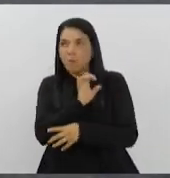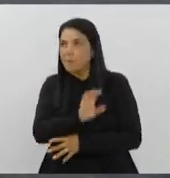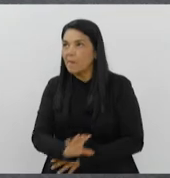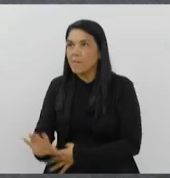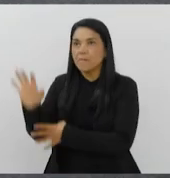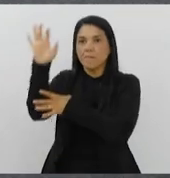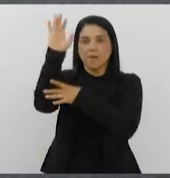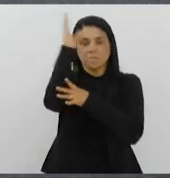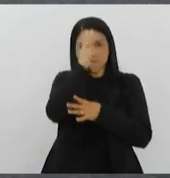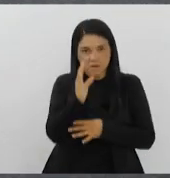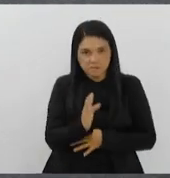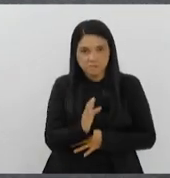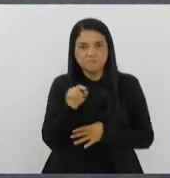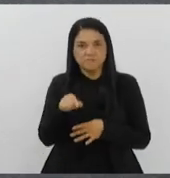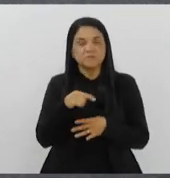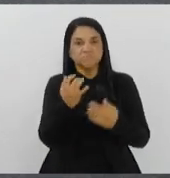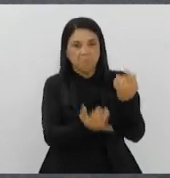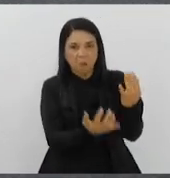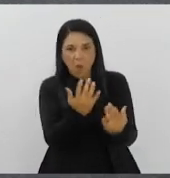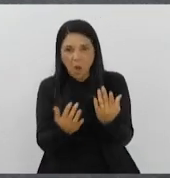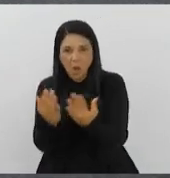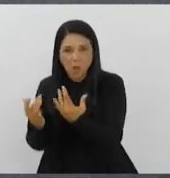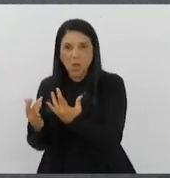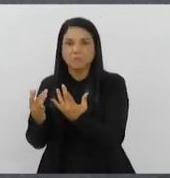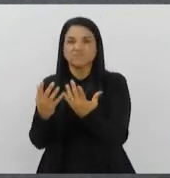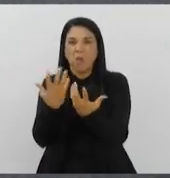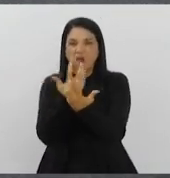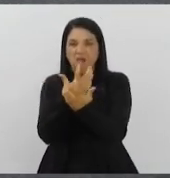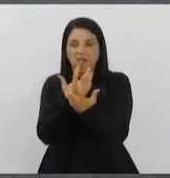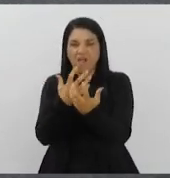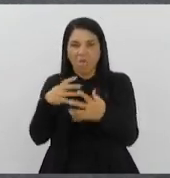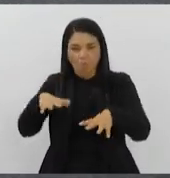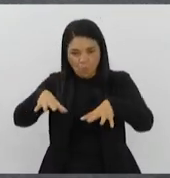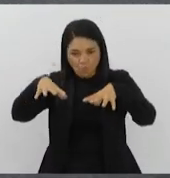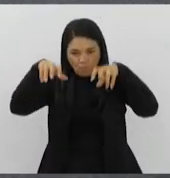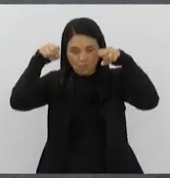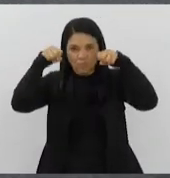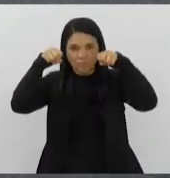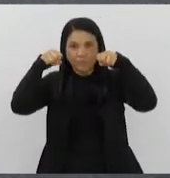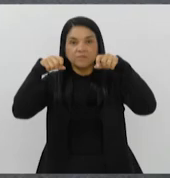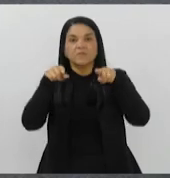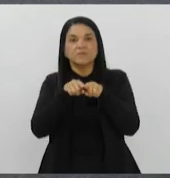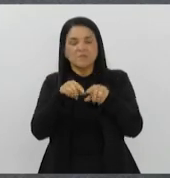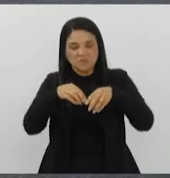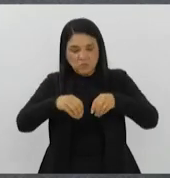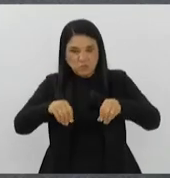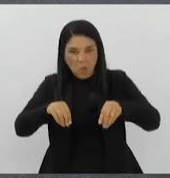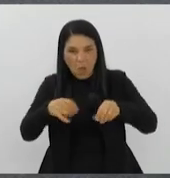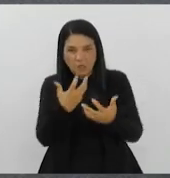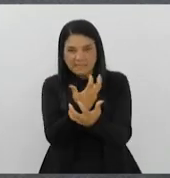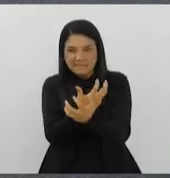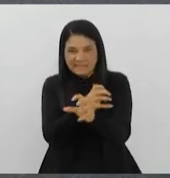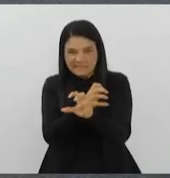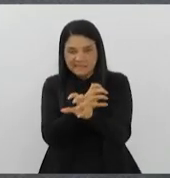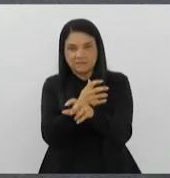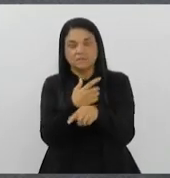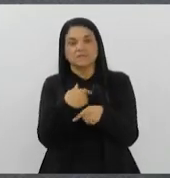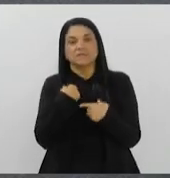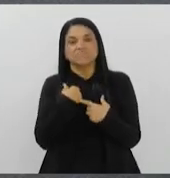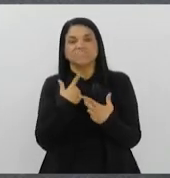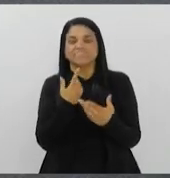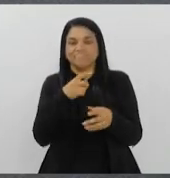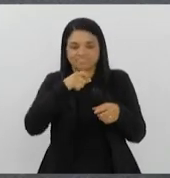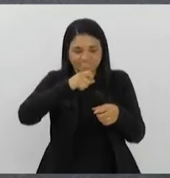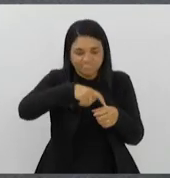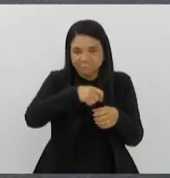aumento significativo das queimadas, as secas, a deteriorização do solo, que causam improdutividade